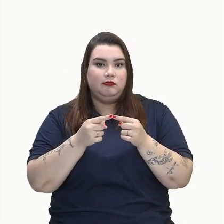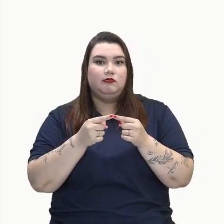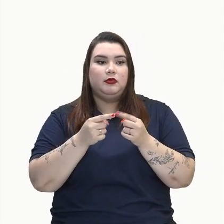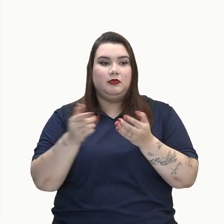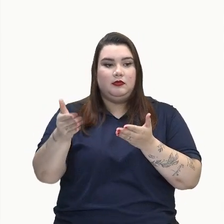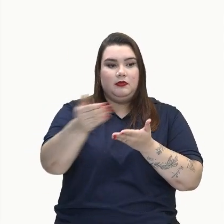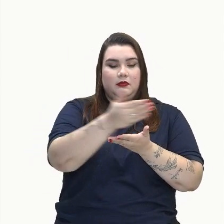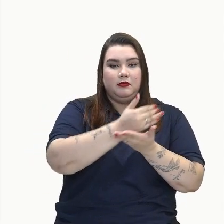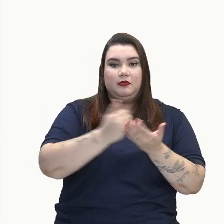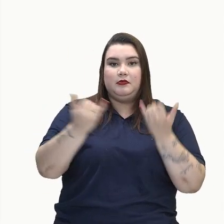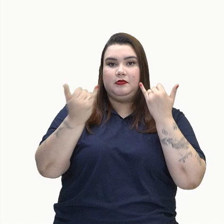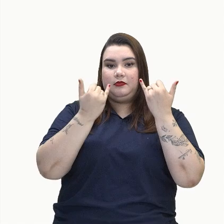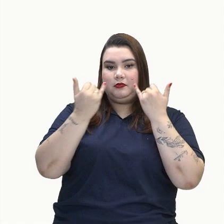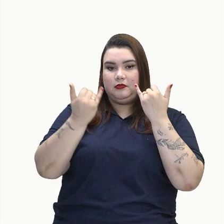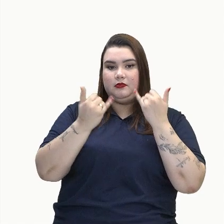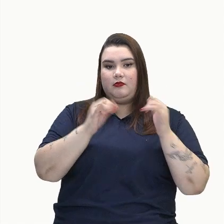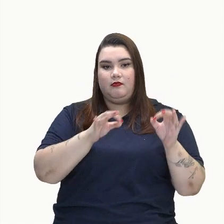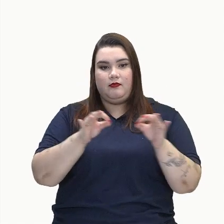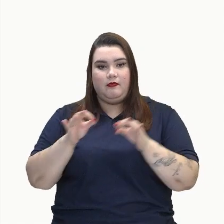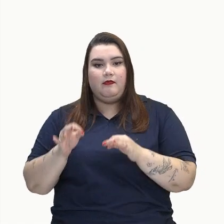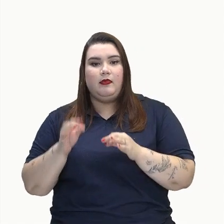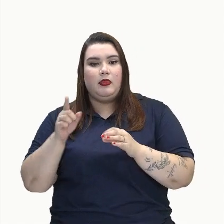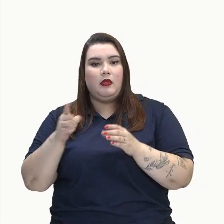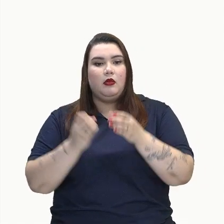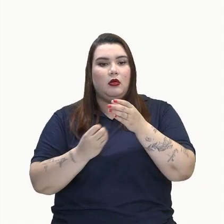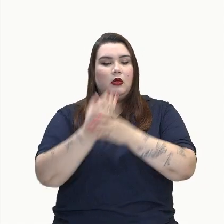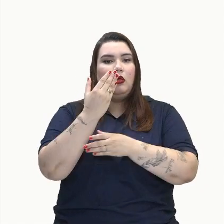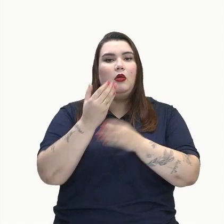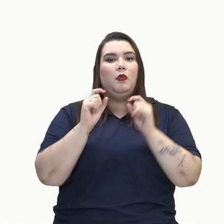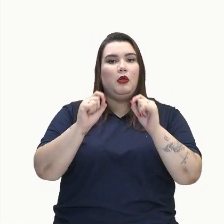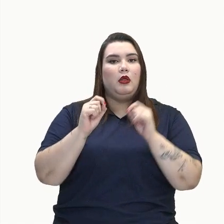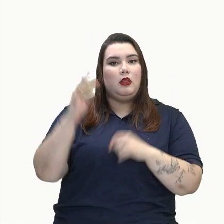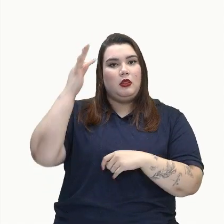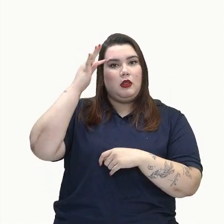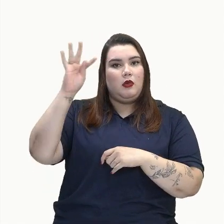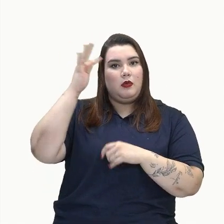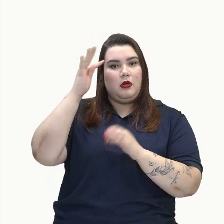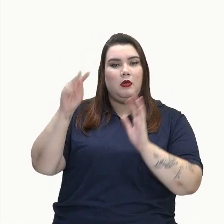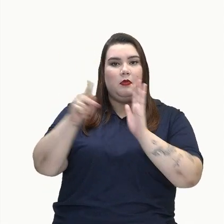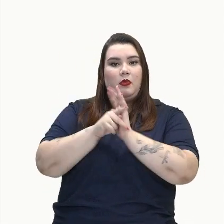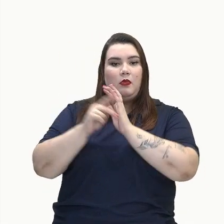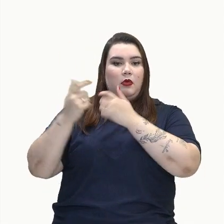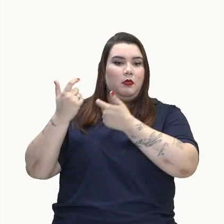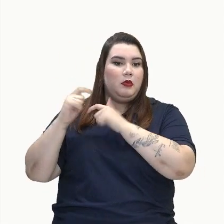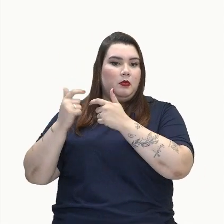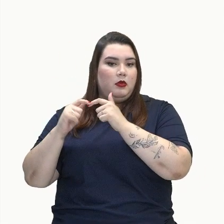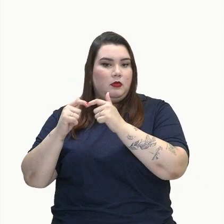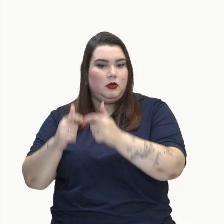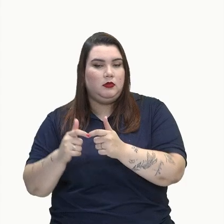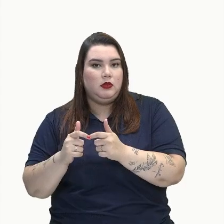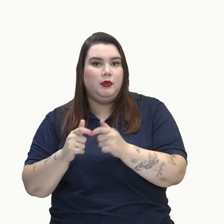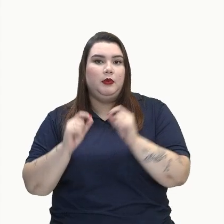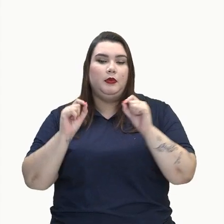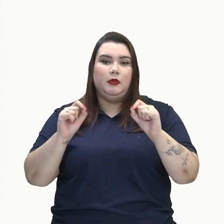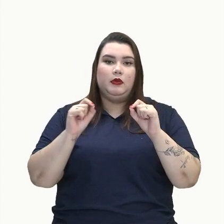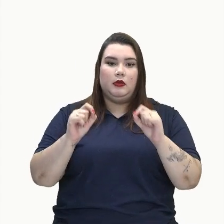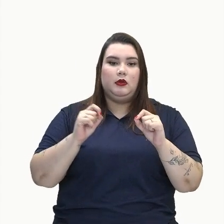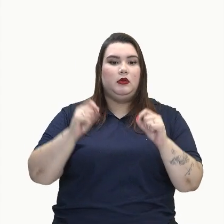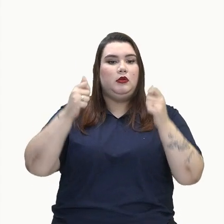resultados. Ele formulou, então, as leis da hereditariedade, que é o quê? Como